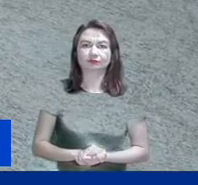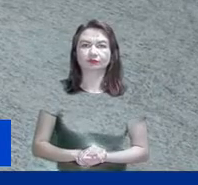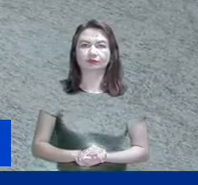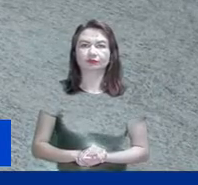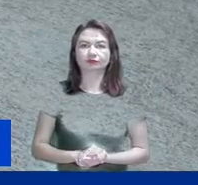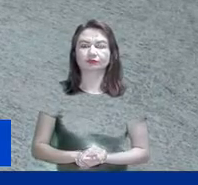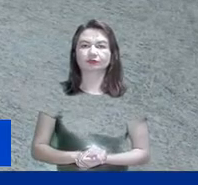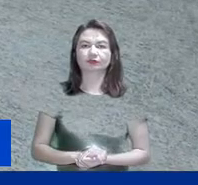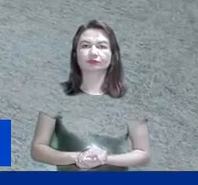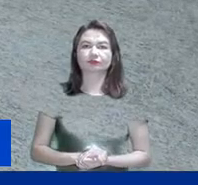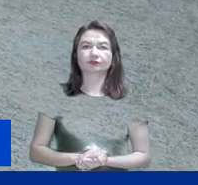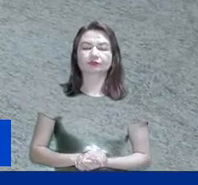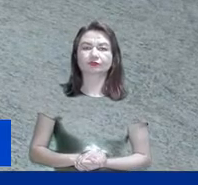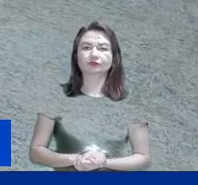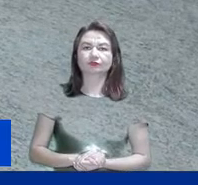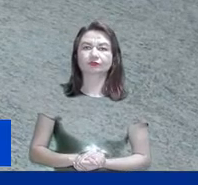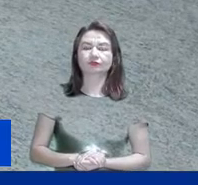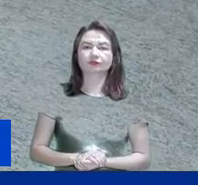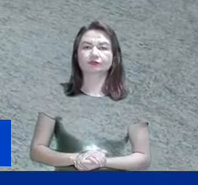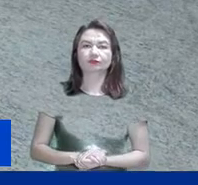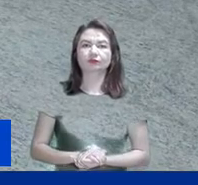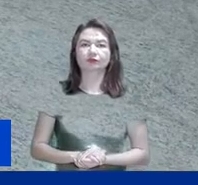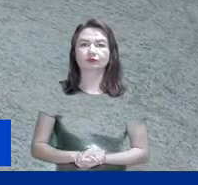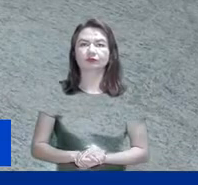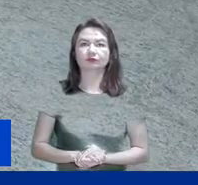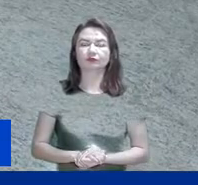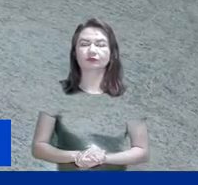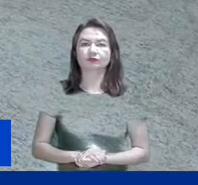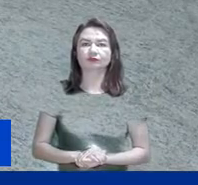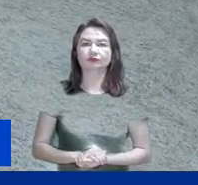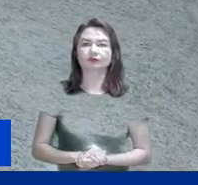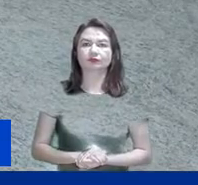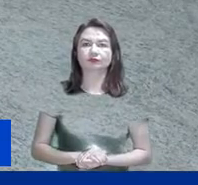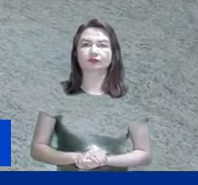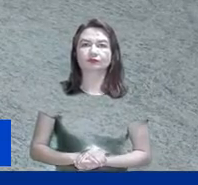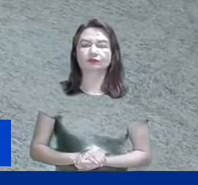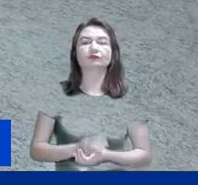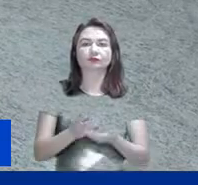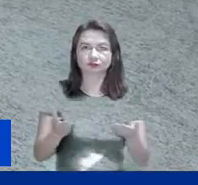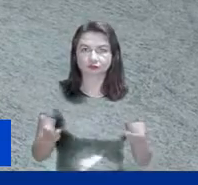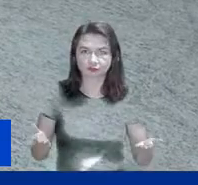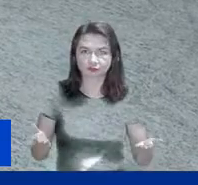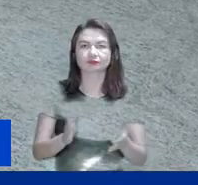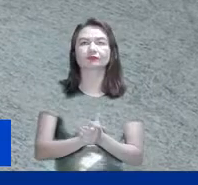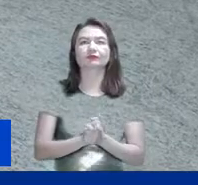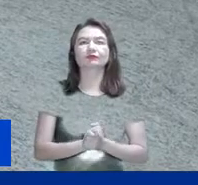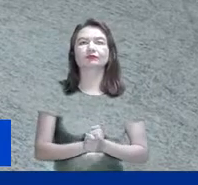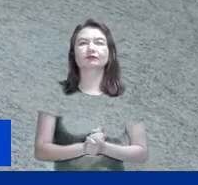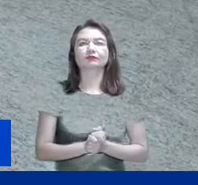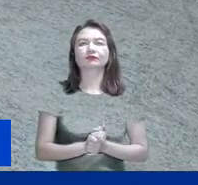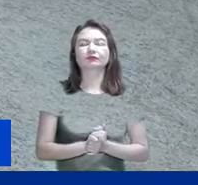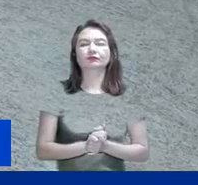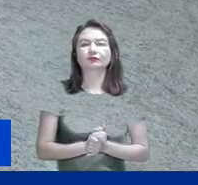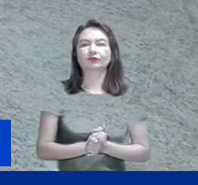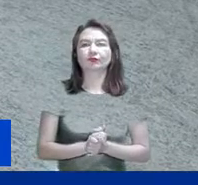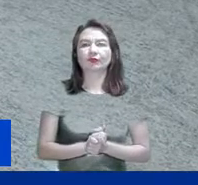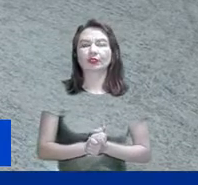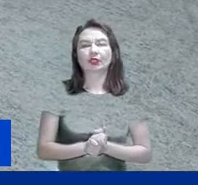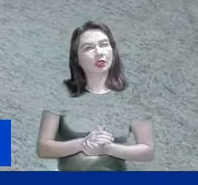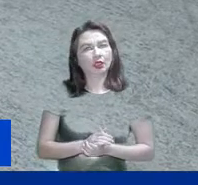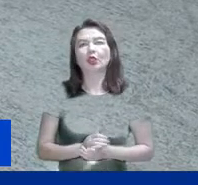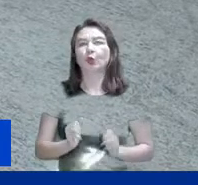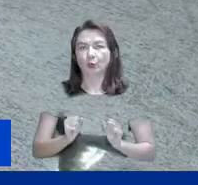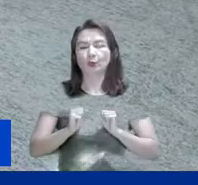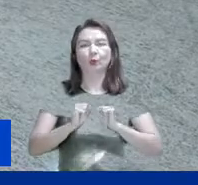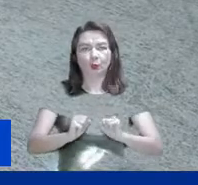Na barra inferior da tela, 14ª sessão judiciária Excelência, ordinária estamos, do TRE. Perdão, estamos à presidente. disposição da Corte, Excelência. Tanto Perdão, eu